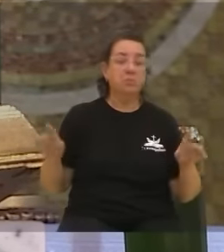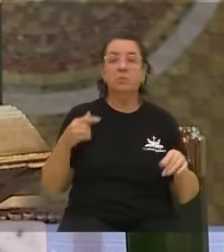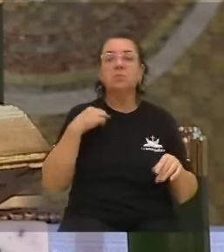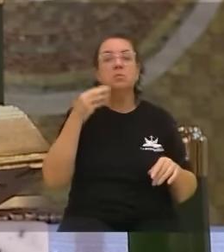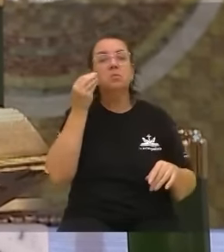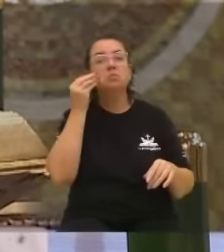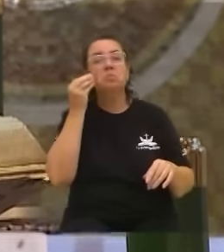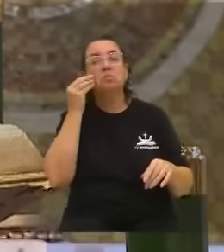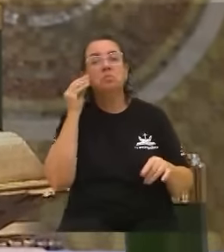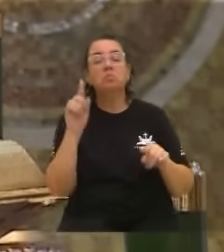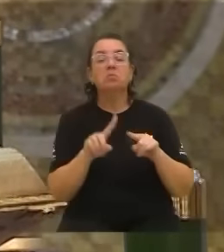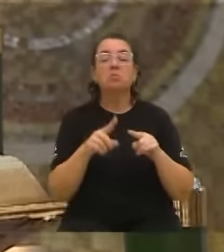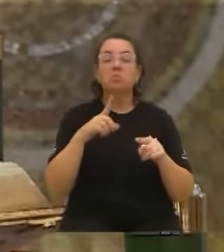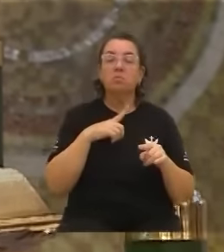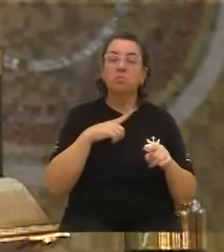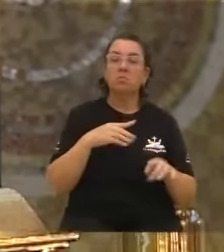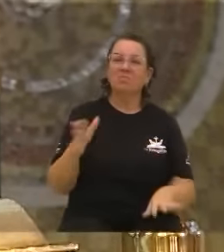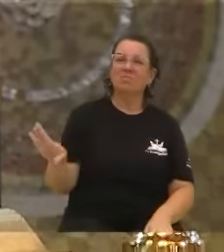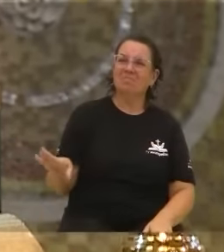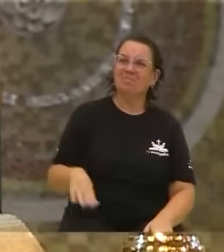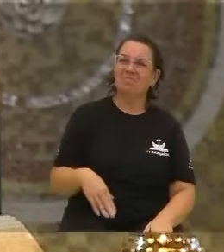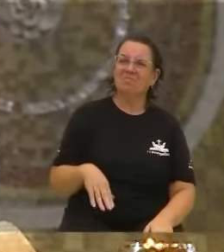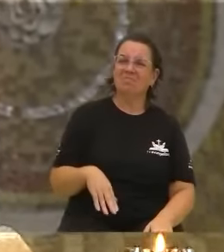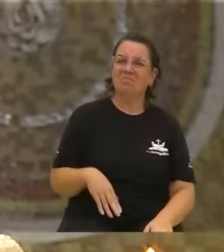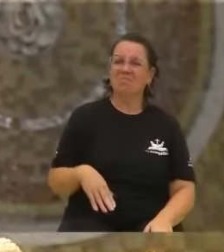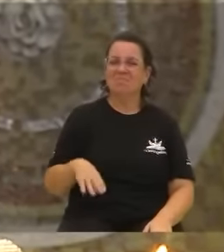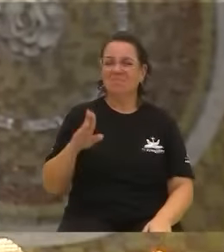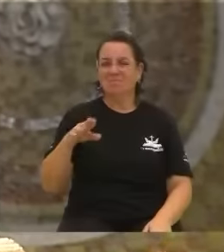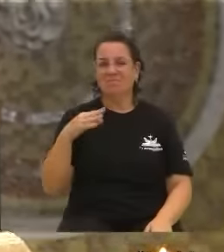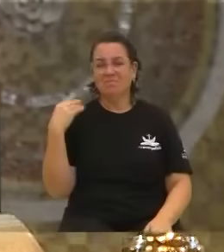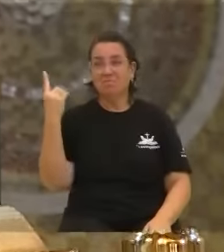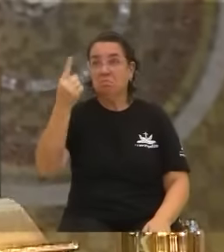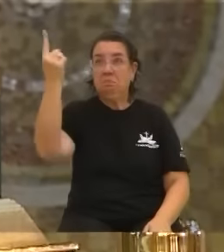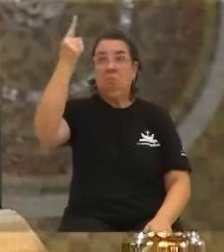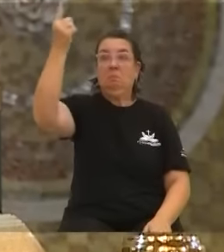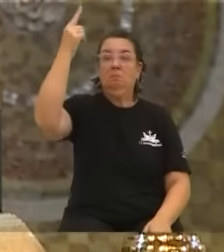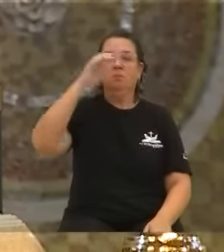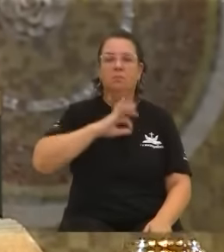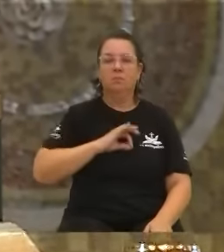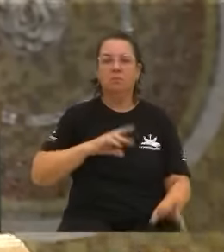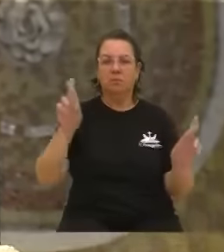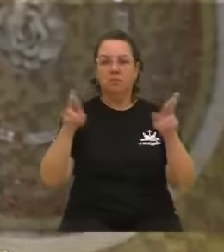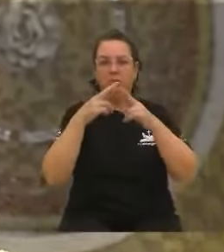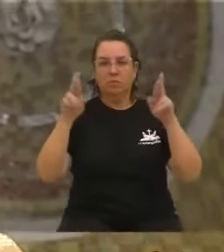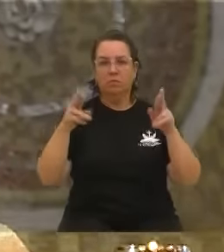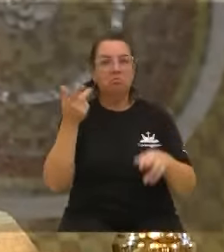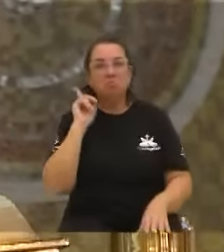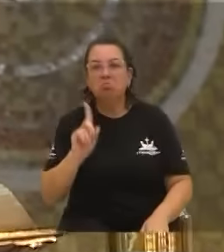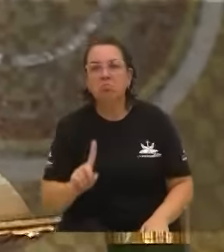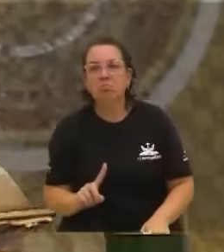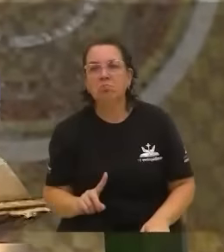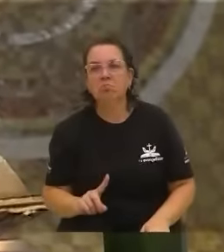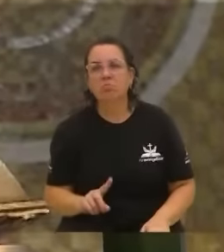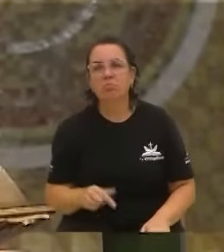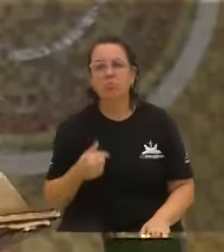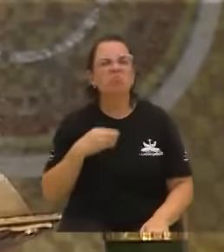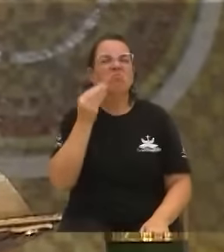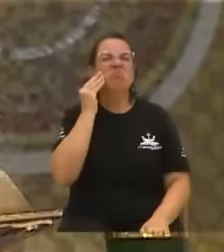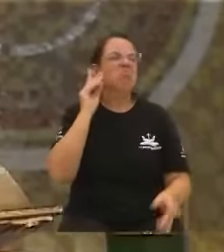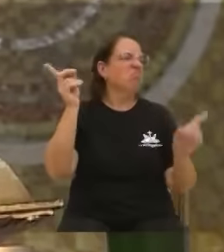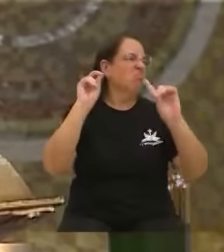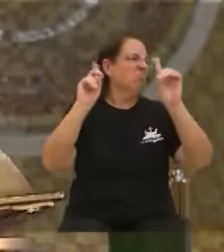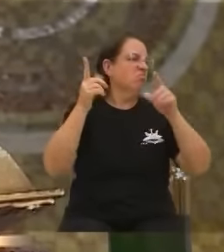mas tinha um gigante igual o padre Reginaldo, daquele tamanho lá que eu não pude, só via a nuca dele. Eu tentei, mas não